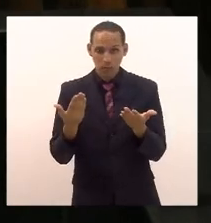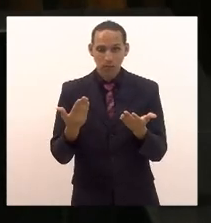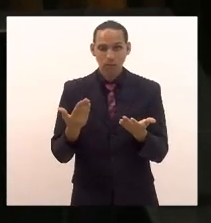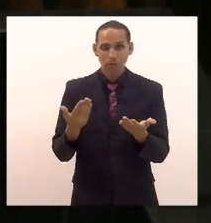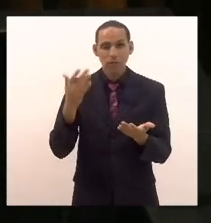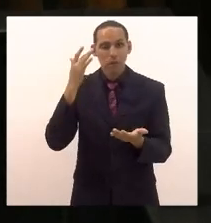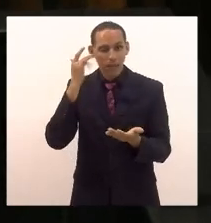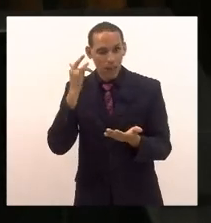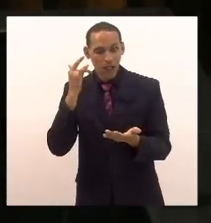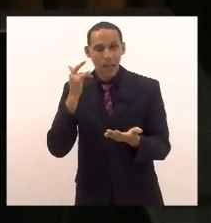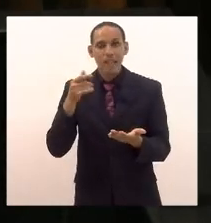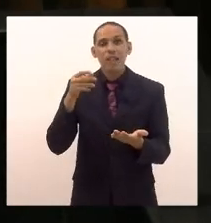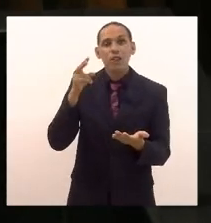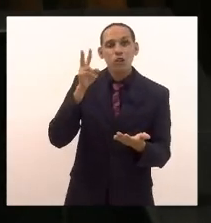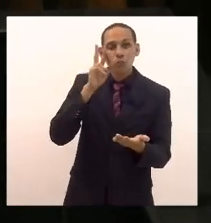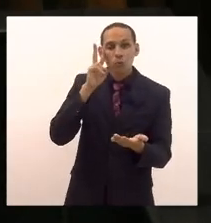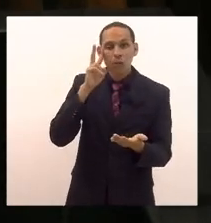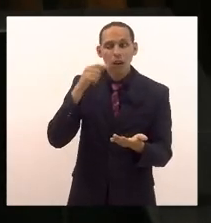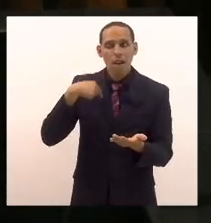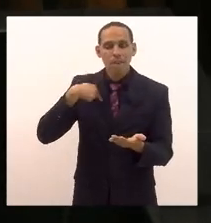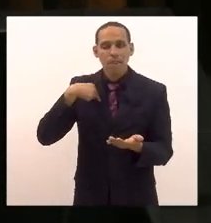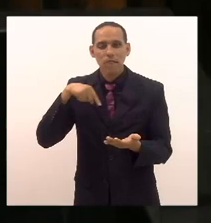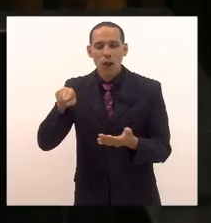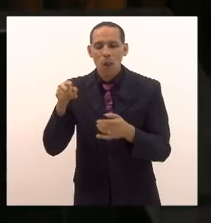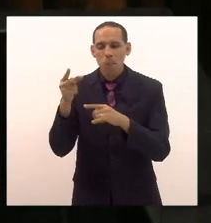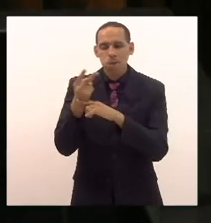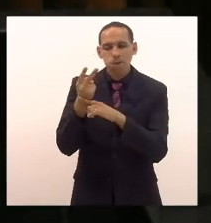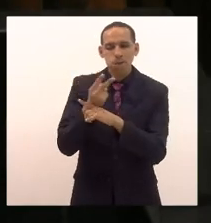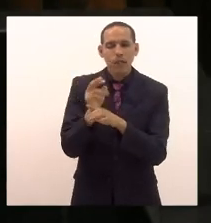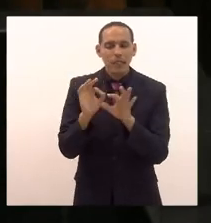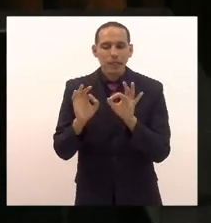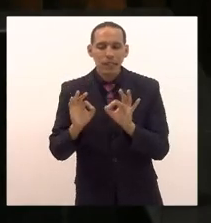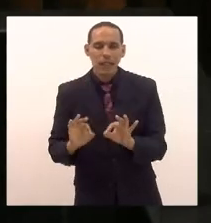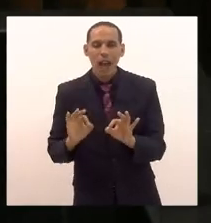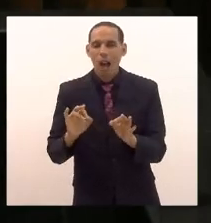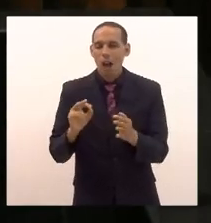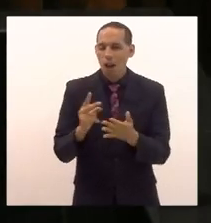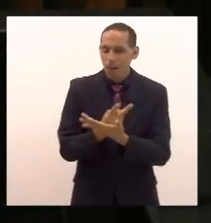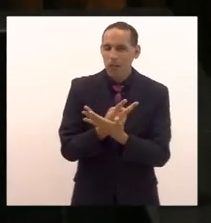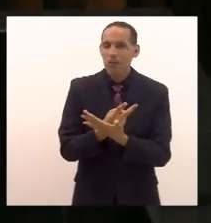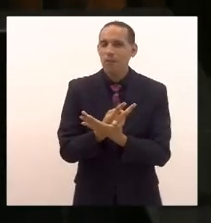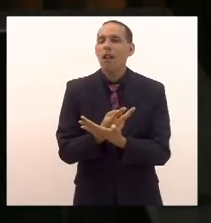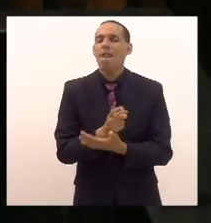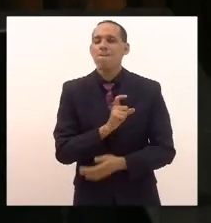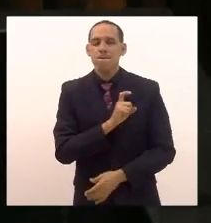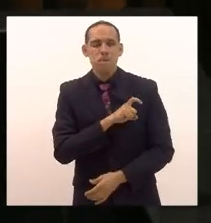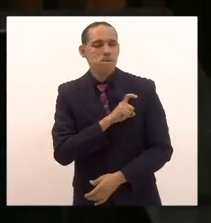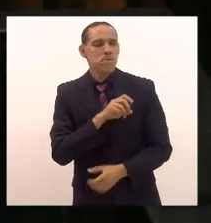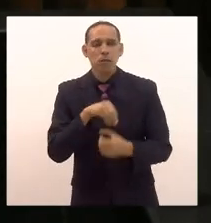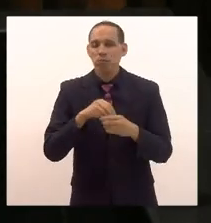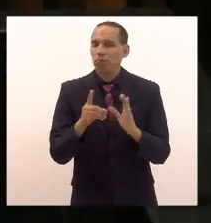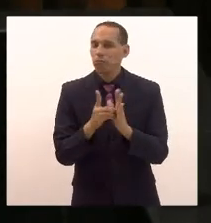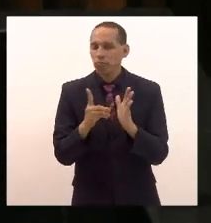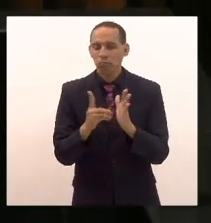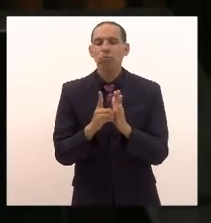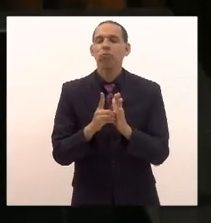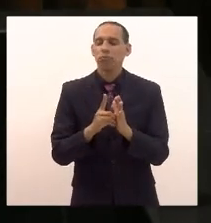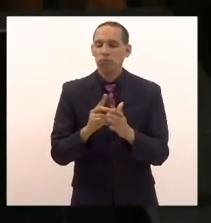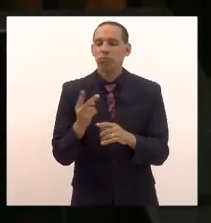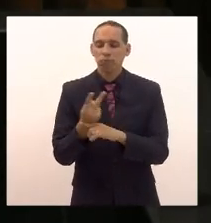amanhã e segunda-feira Tem a certeza de que está acontecendo essa sacanagem no Detran